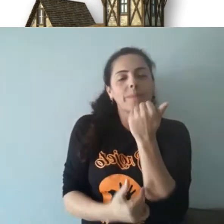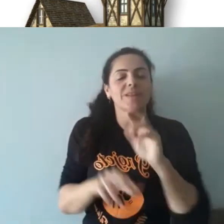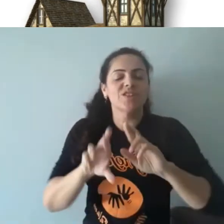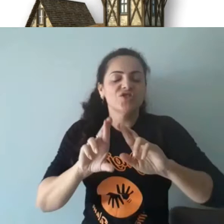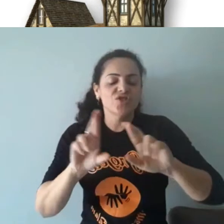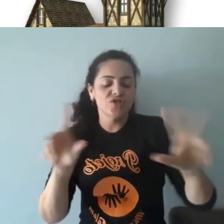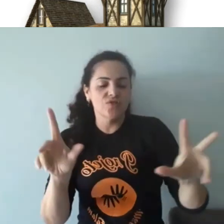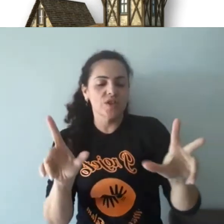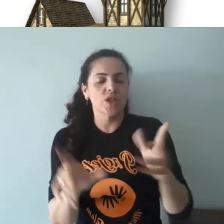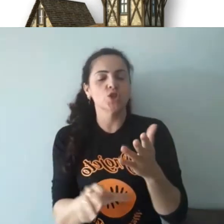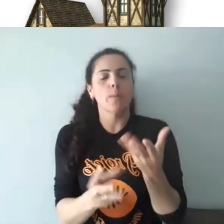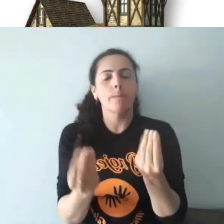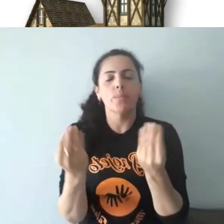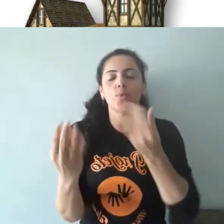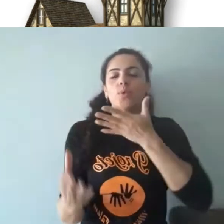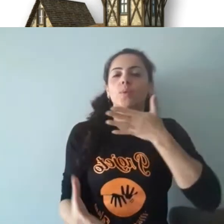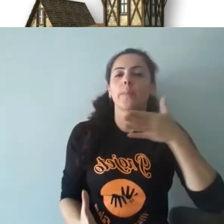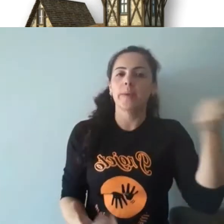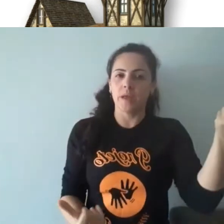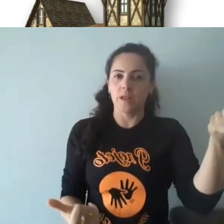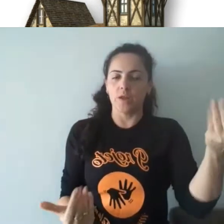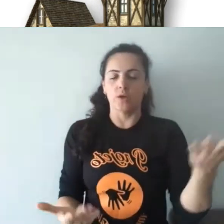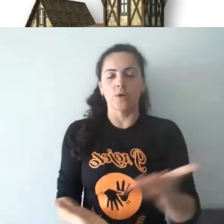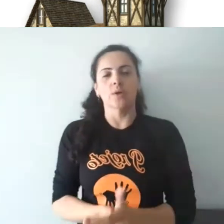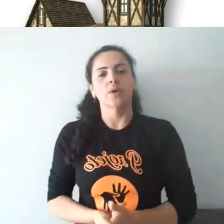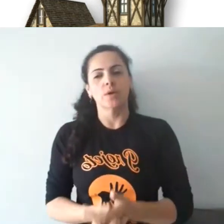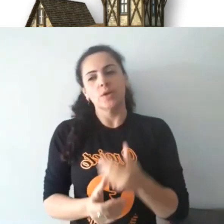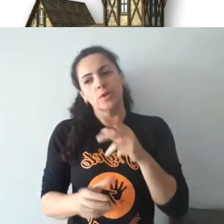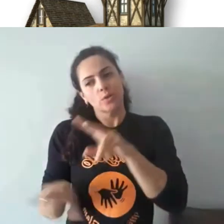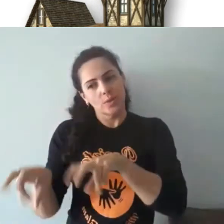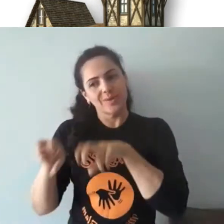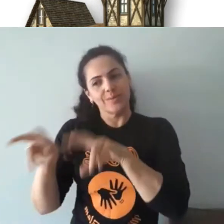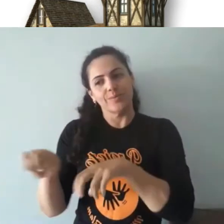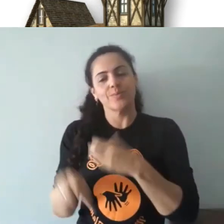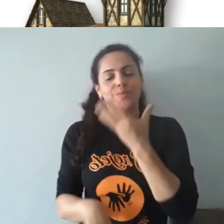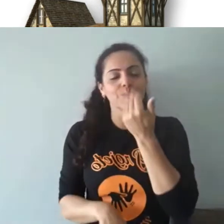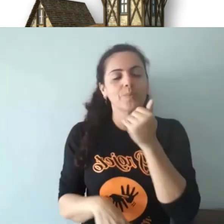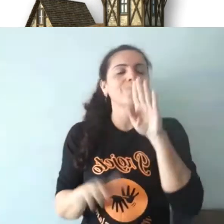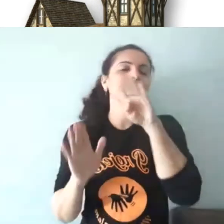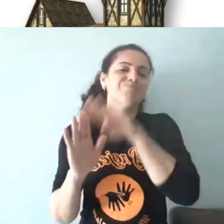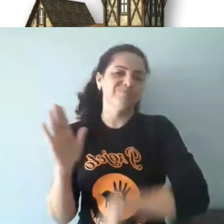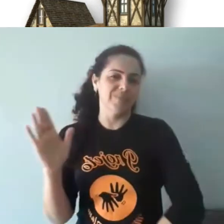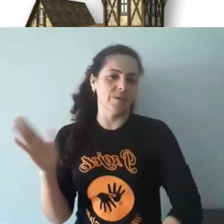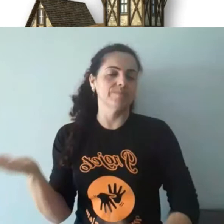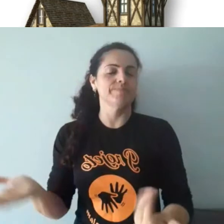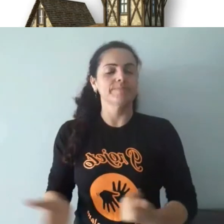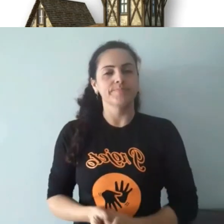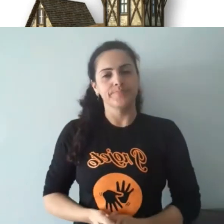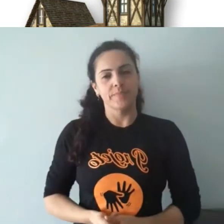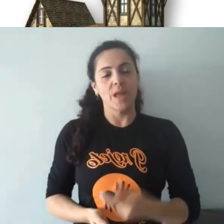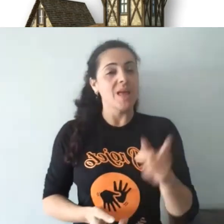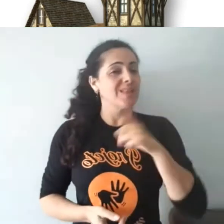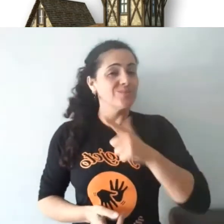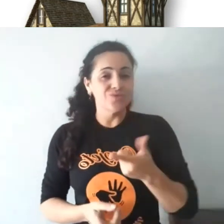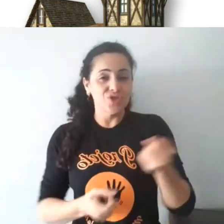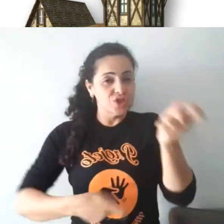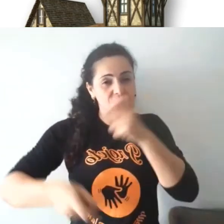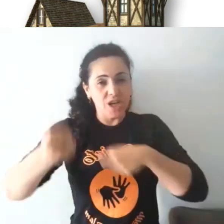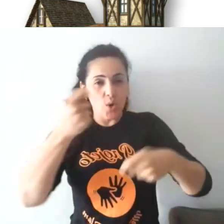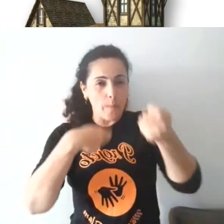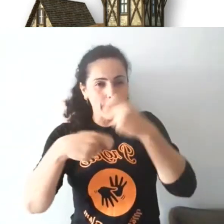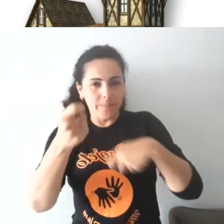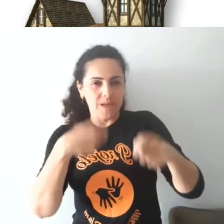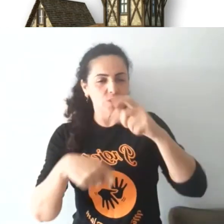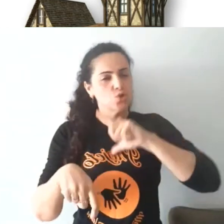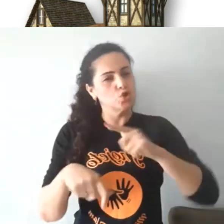a alimentação era uma outra coisa, né, era aí um momento aí de prazer. Então, não existia o comércio nesse período, eram feitos